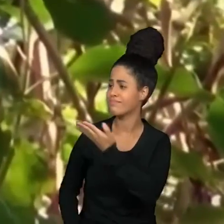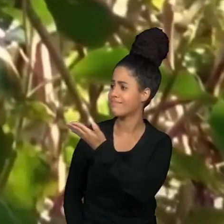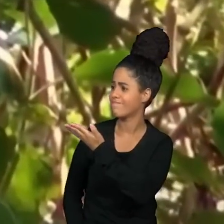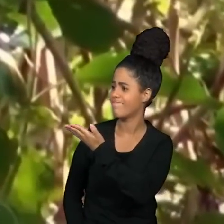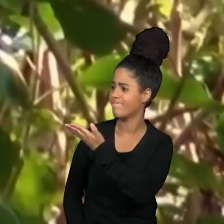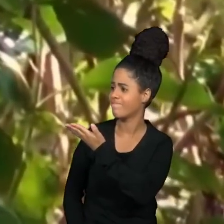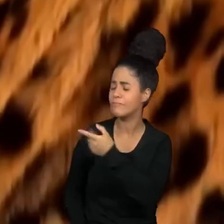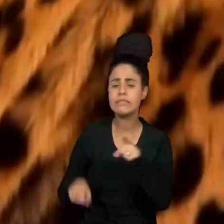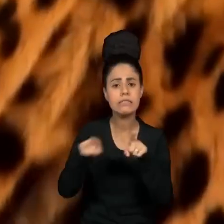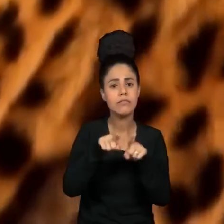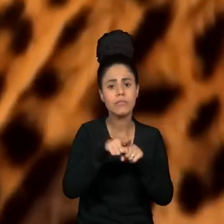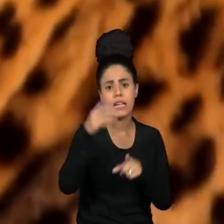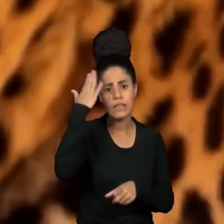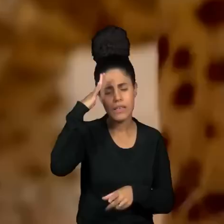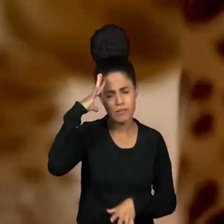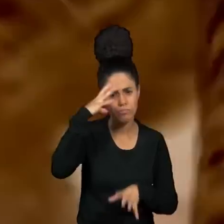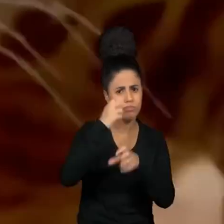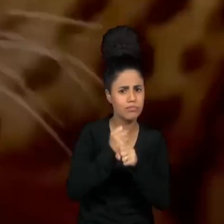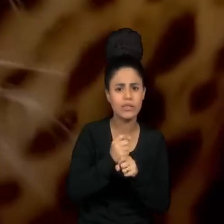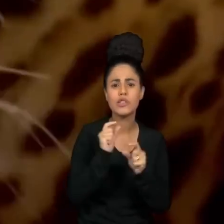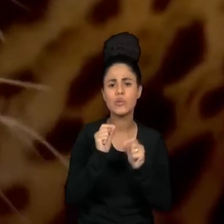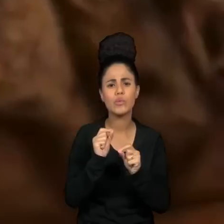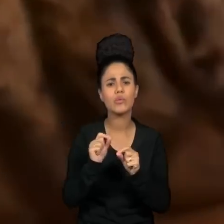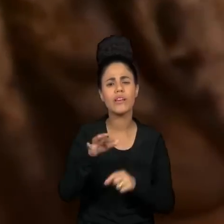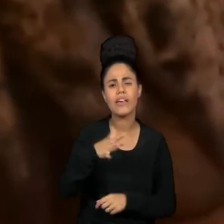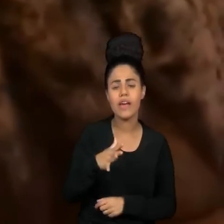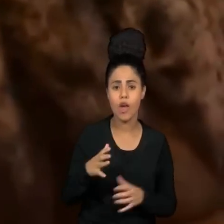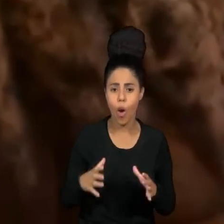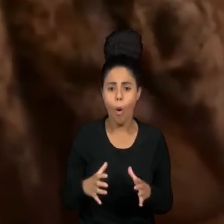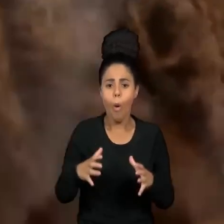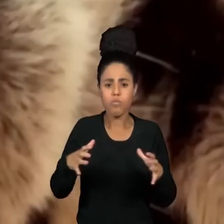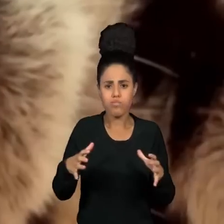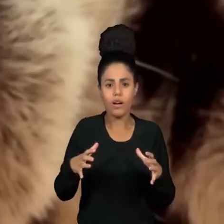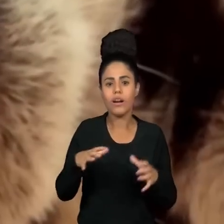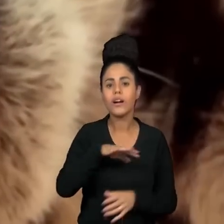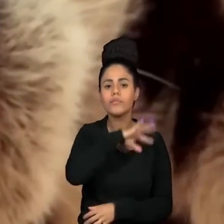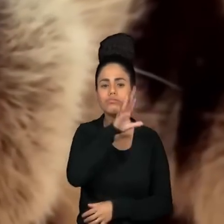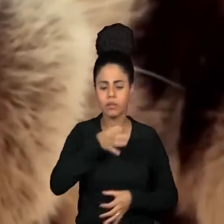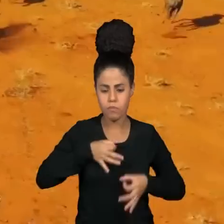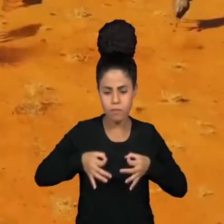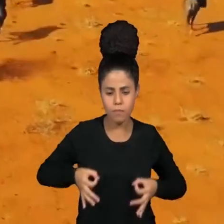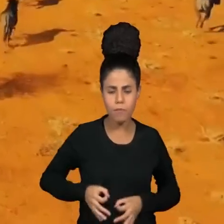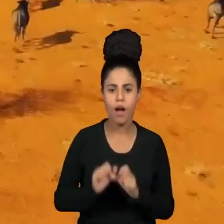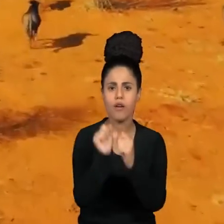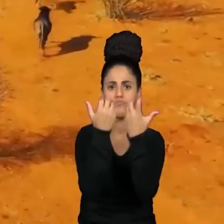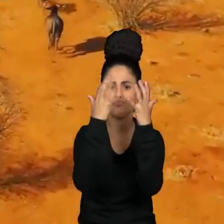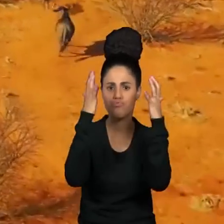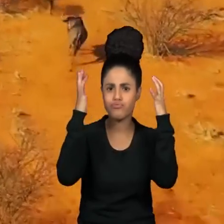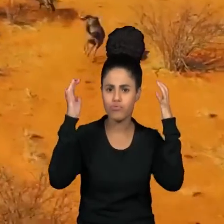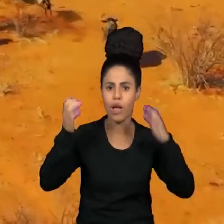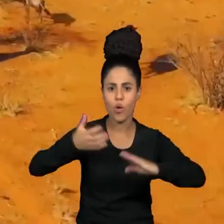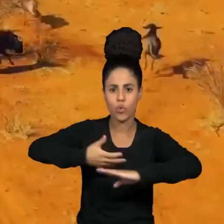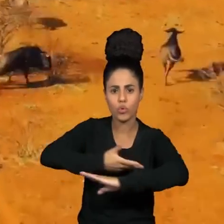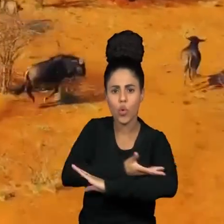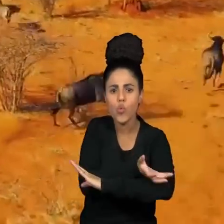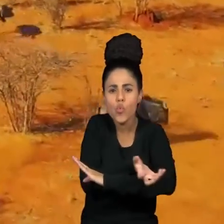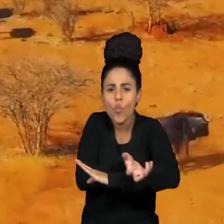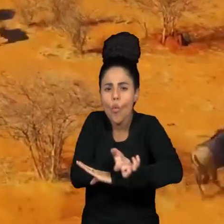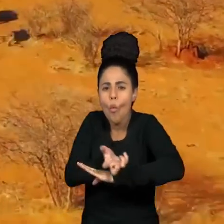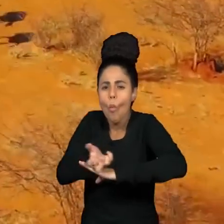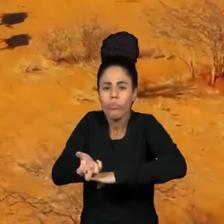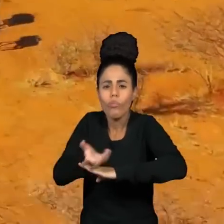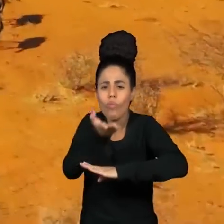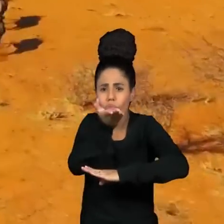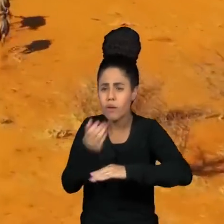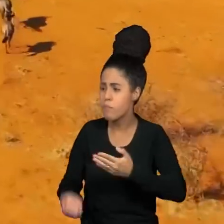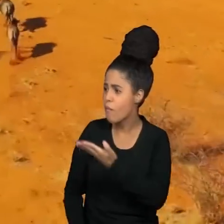Outra conclusão da pesquisa é a de que espécies que vivem em regiões de vegetação rasteira, como o cerrado e a savana africana,